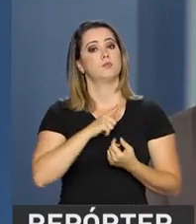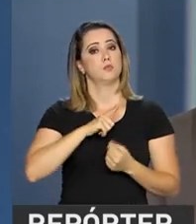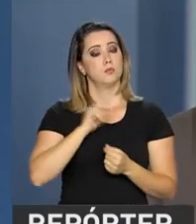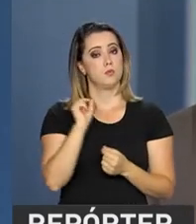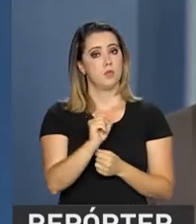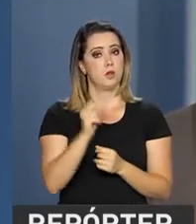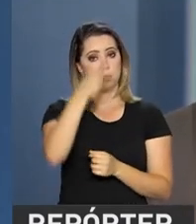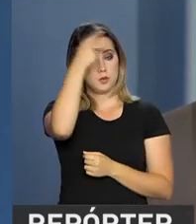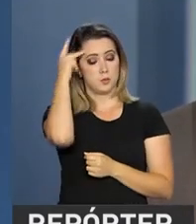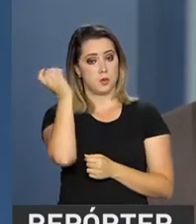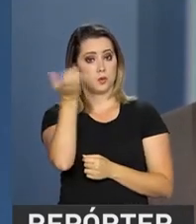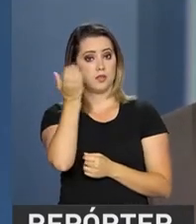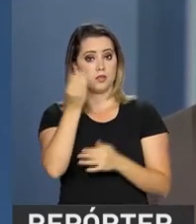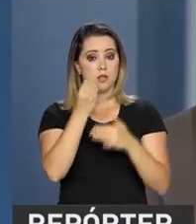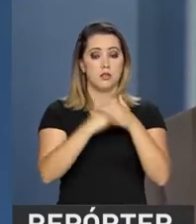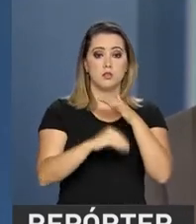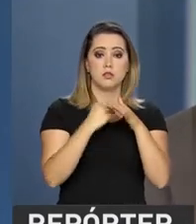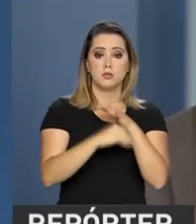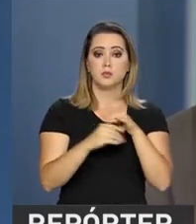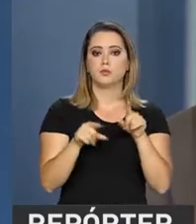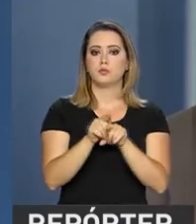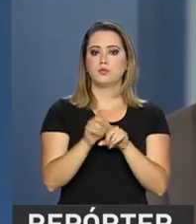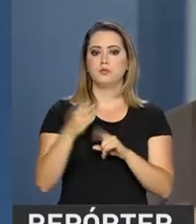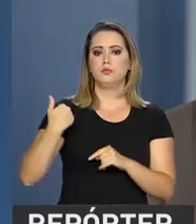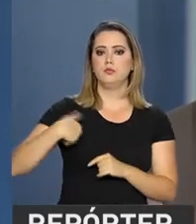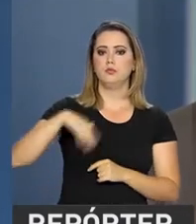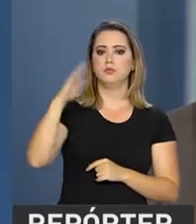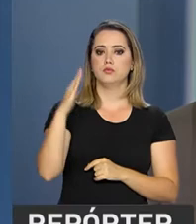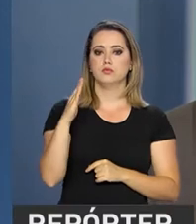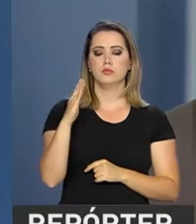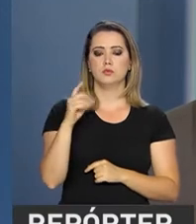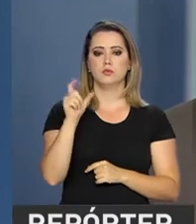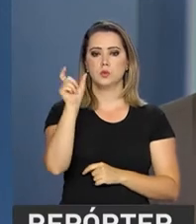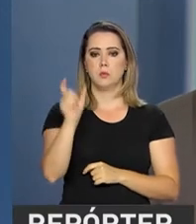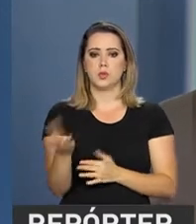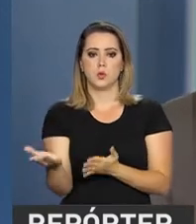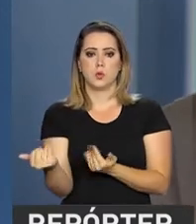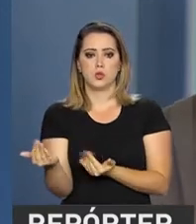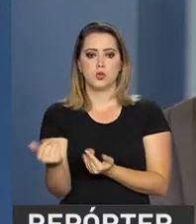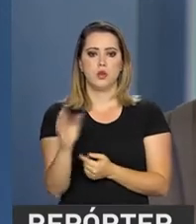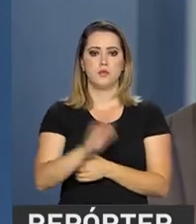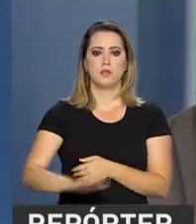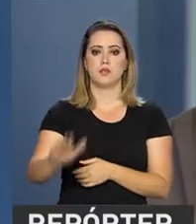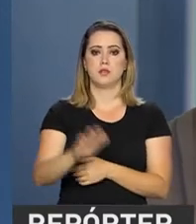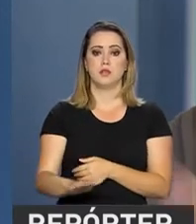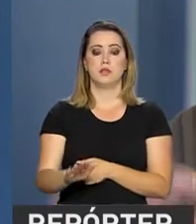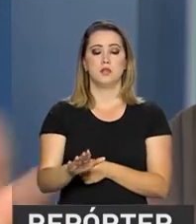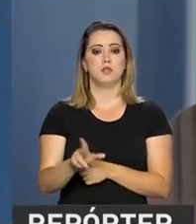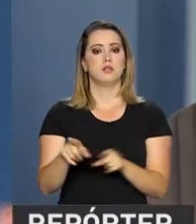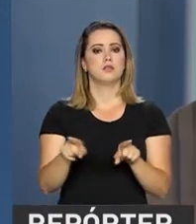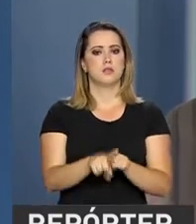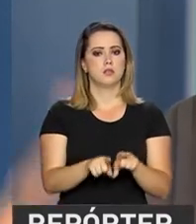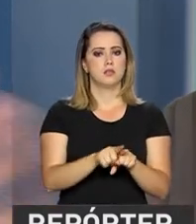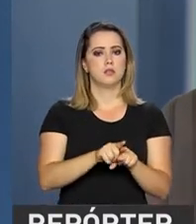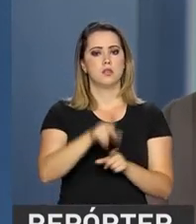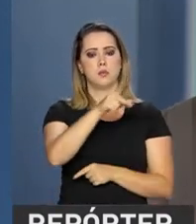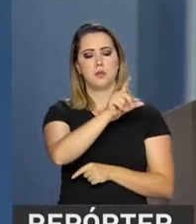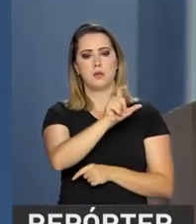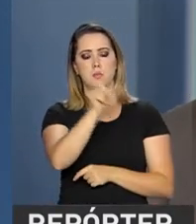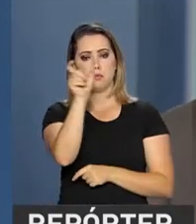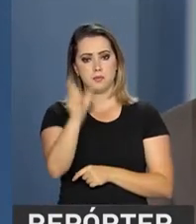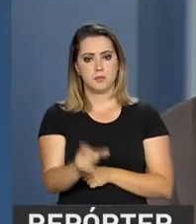de investidores deixando o programa é temos é pessoas jovens crianças e destino assim como também temos pessoas